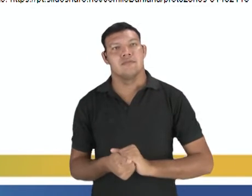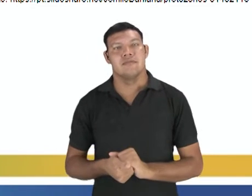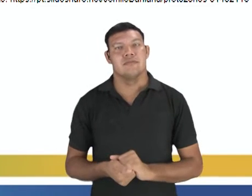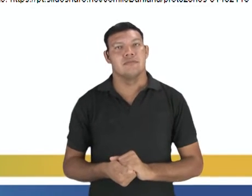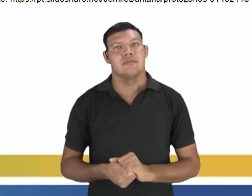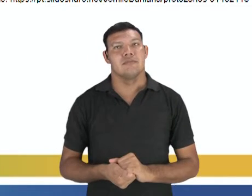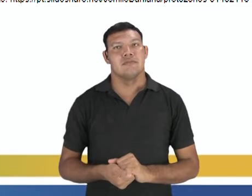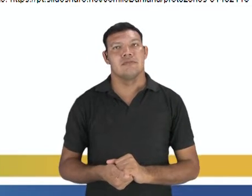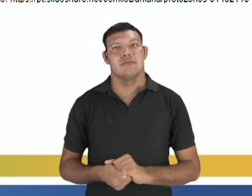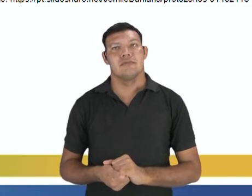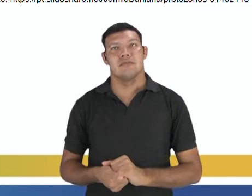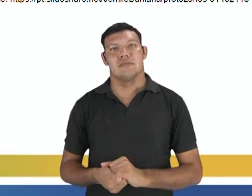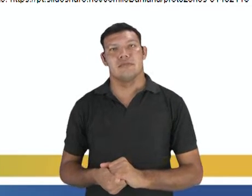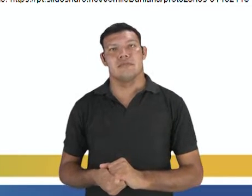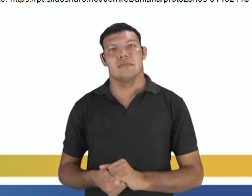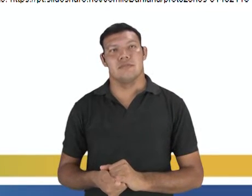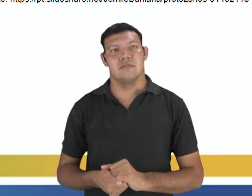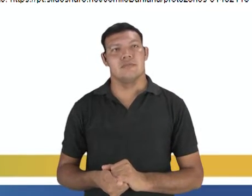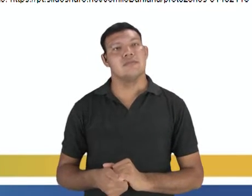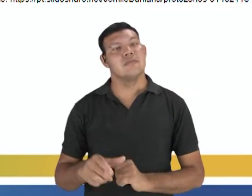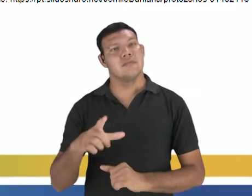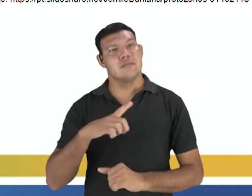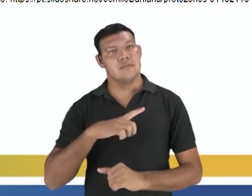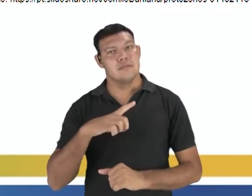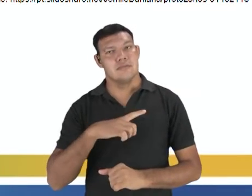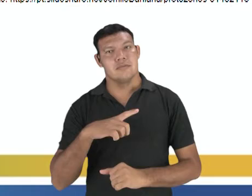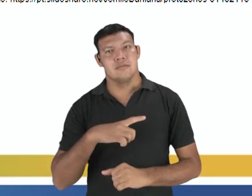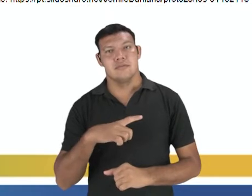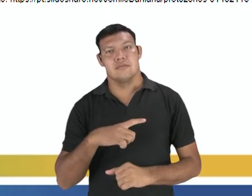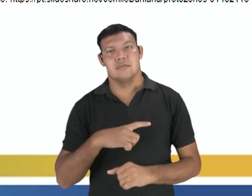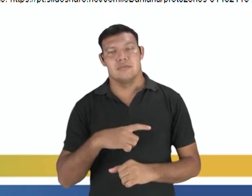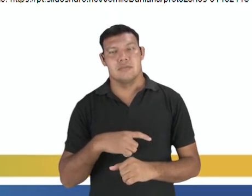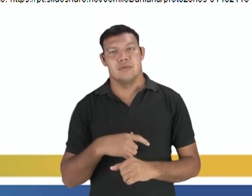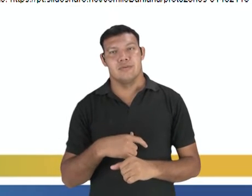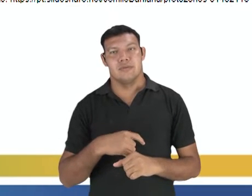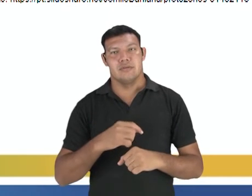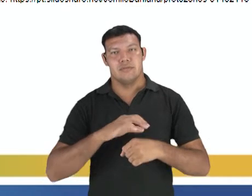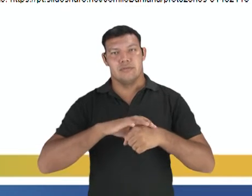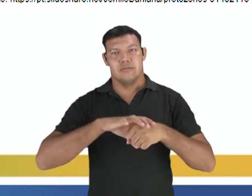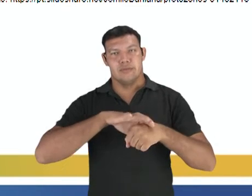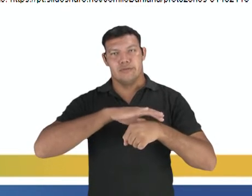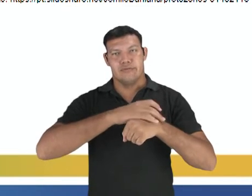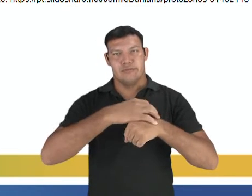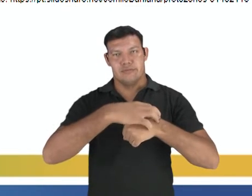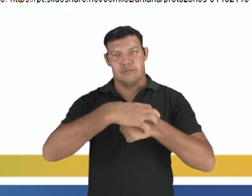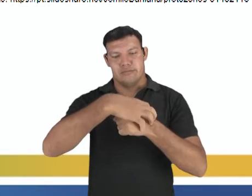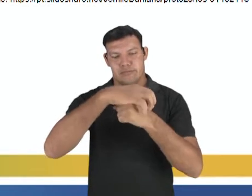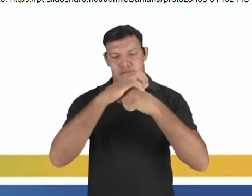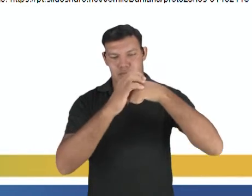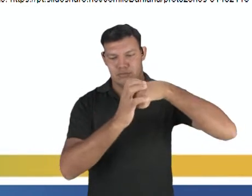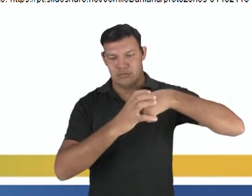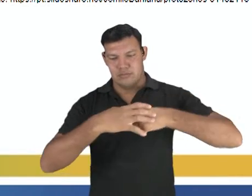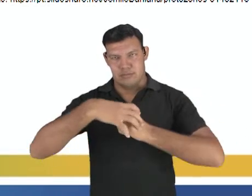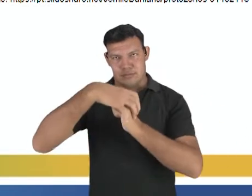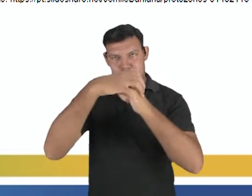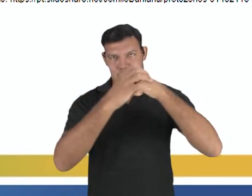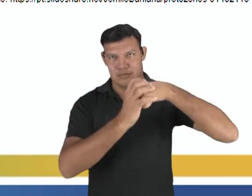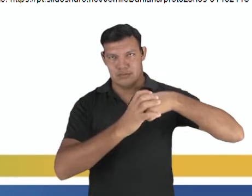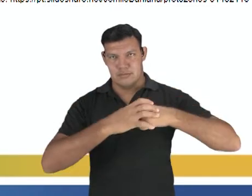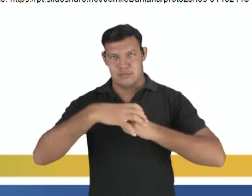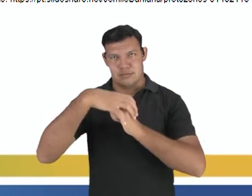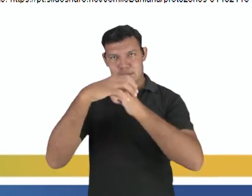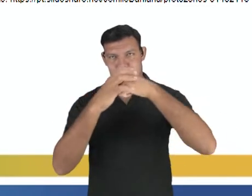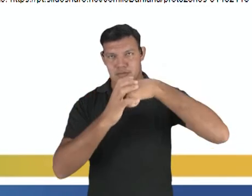os rizópodes são aqueles que vão apresentar pseudópodes, que são falsos pés. É como se parte do seu